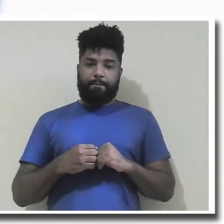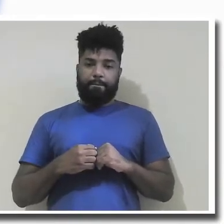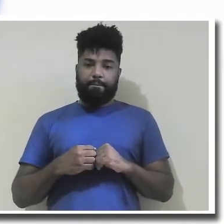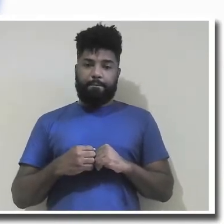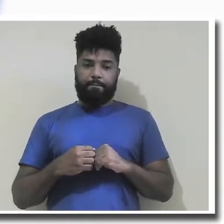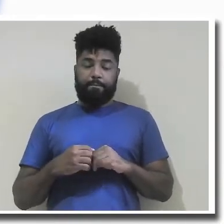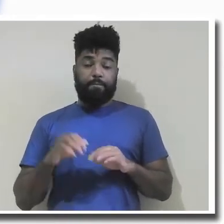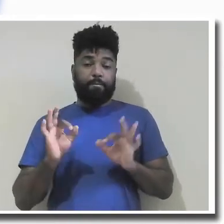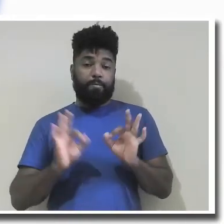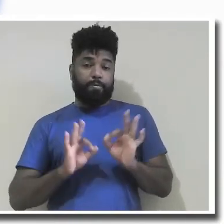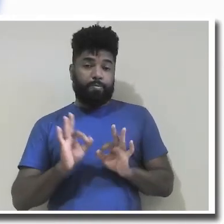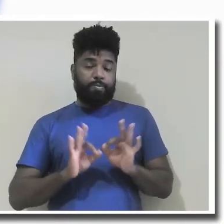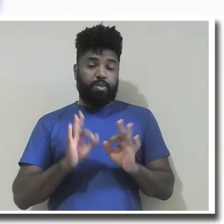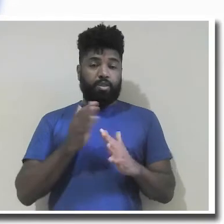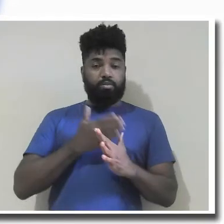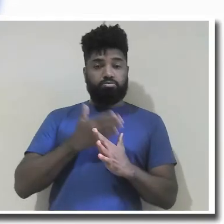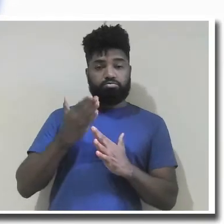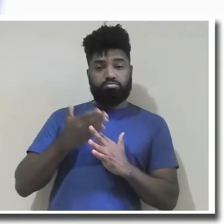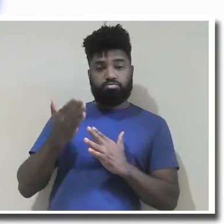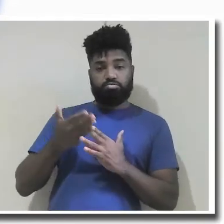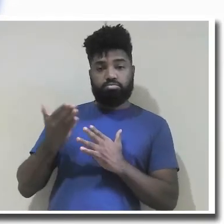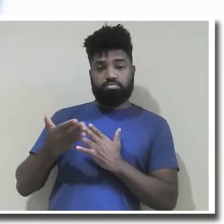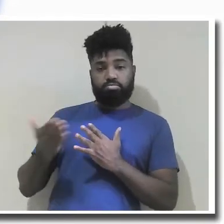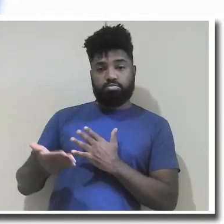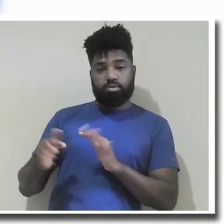Utilizando a ordem das operações,